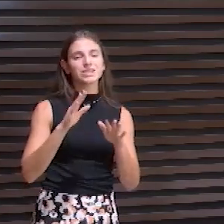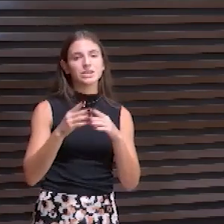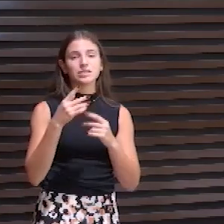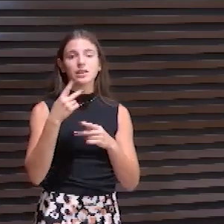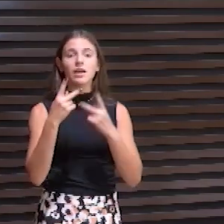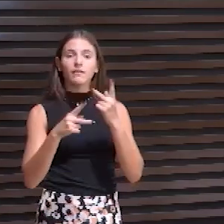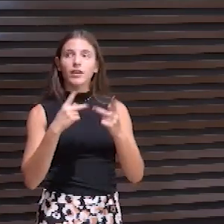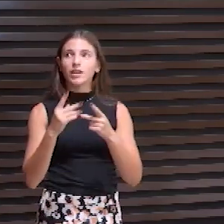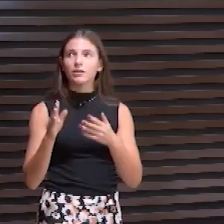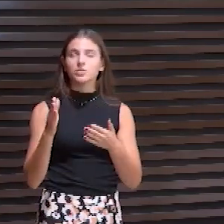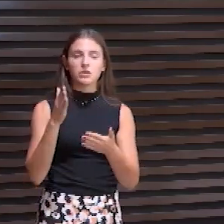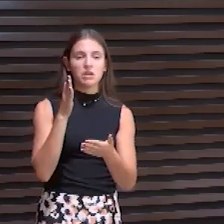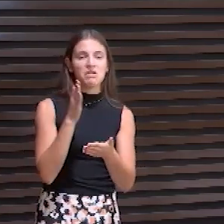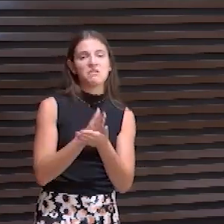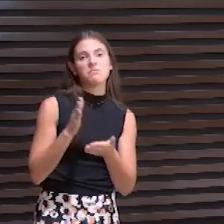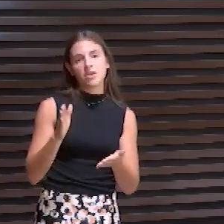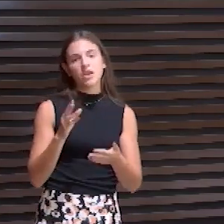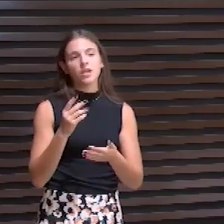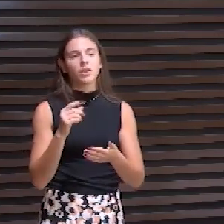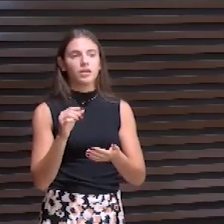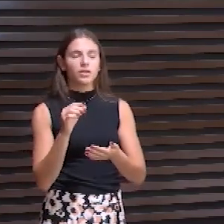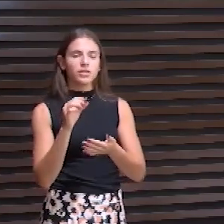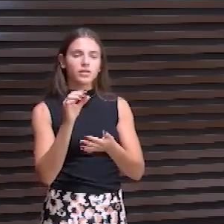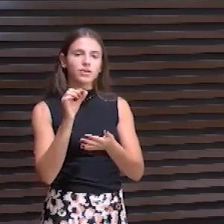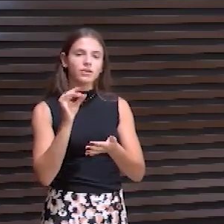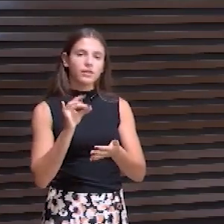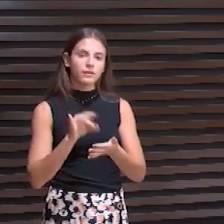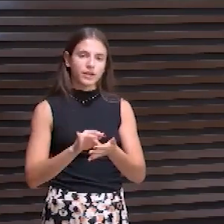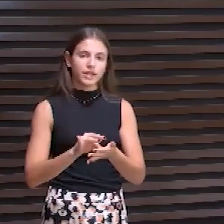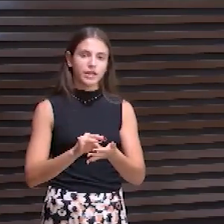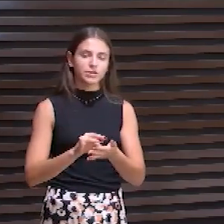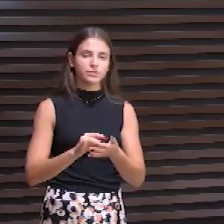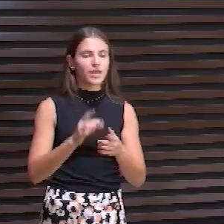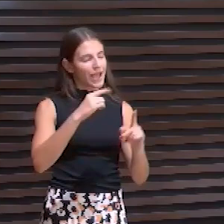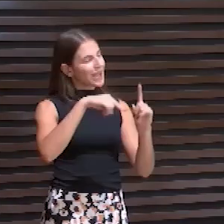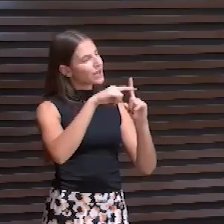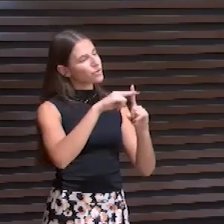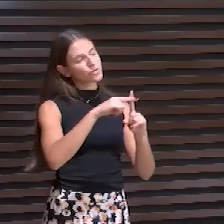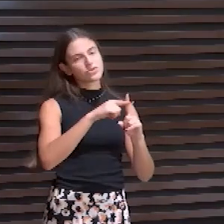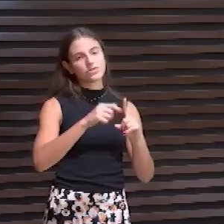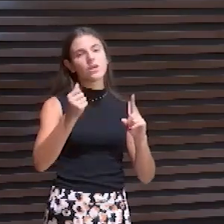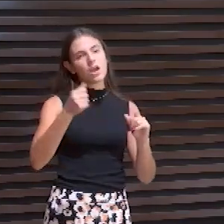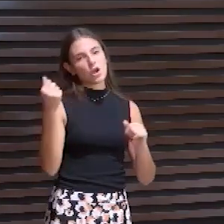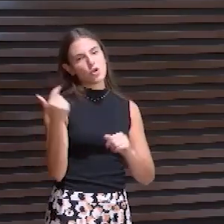Mas a verdade, ela traz confronto. A cruz de Cristo traz confronto, traz morte.